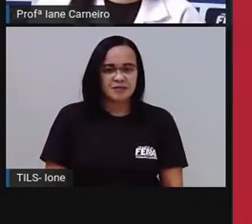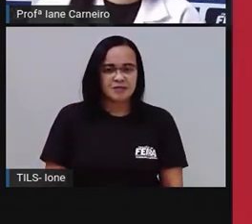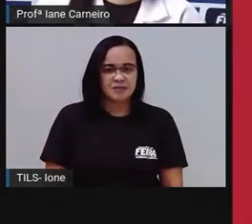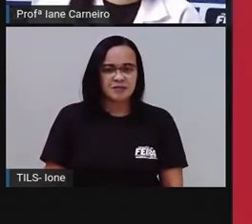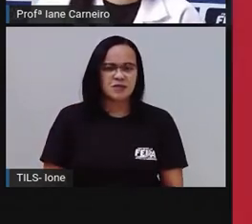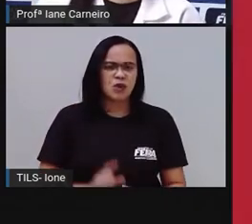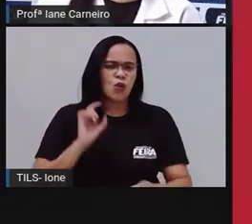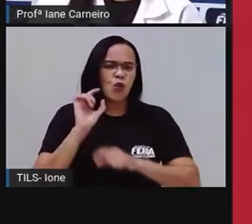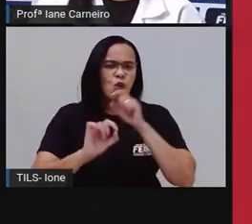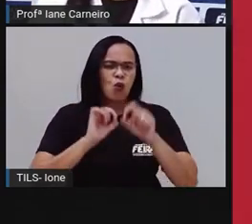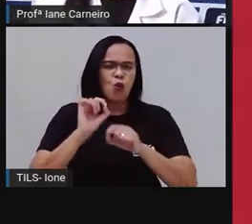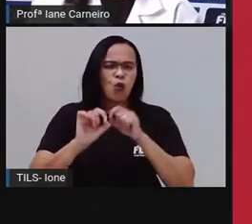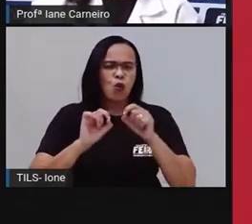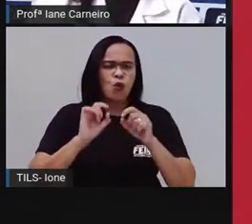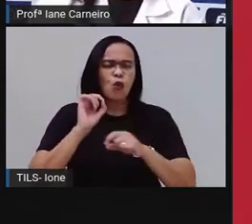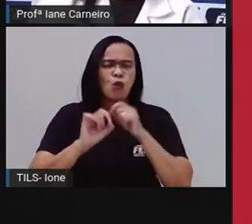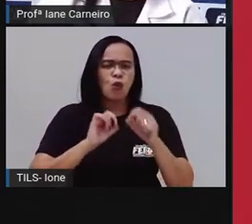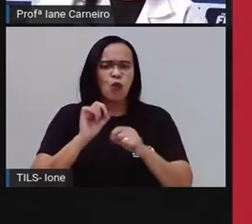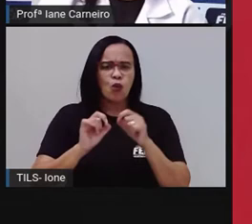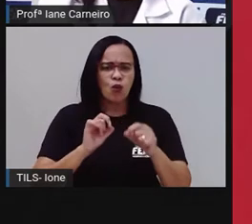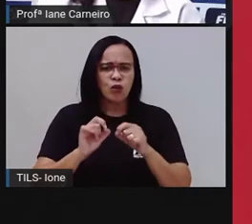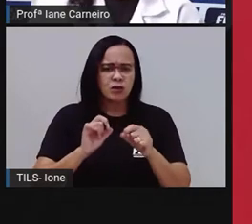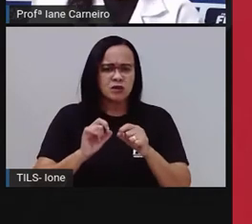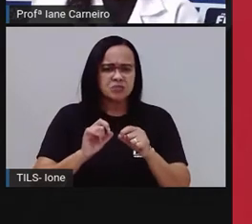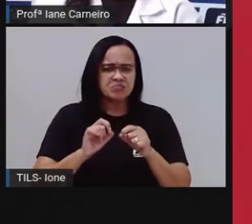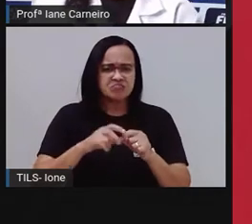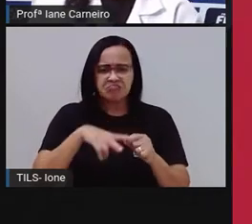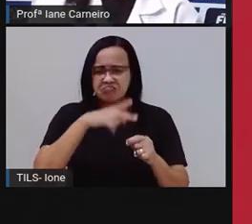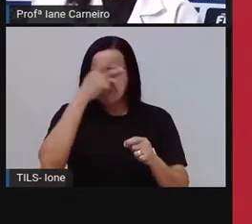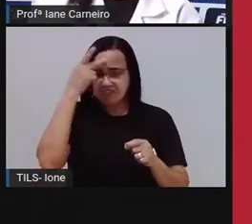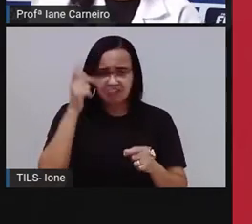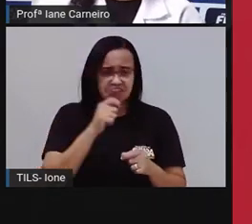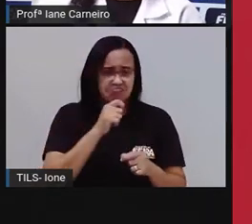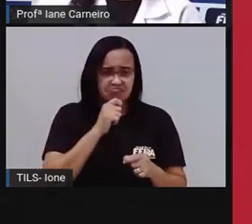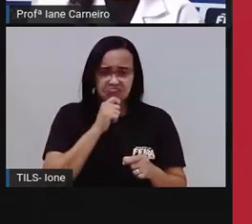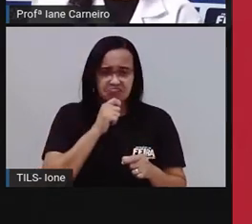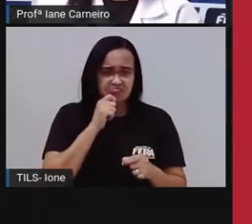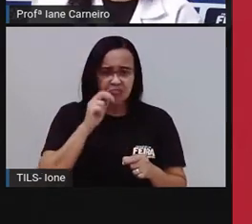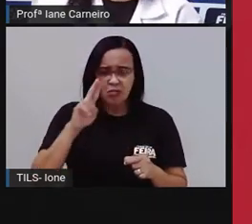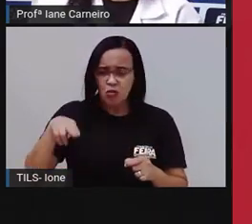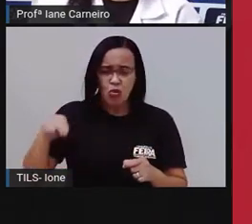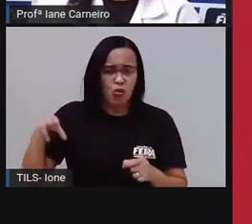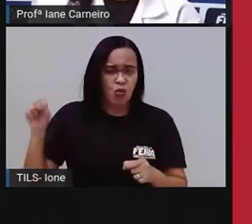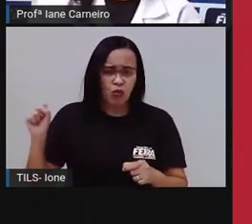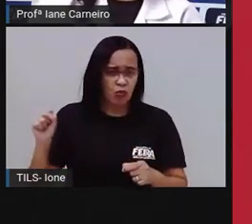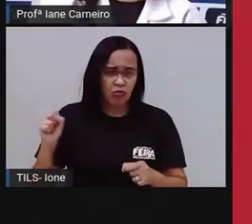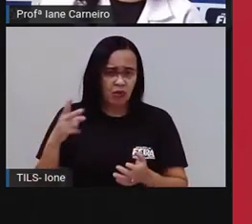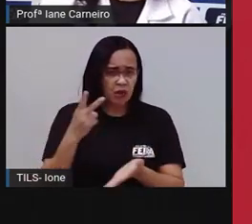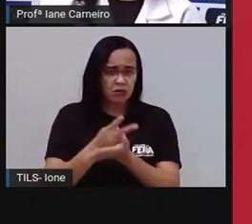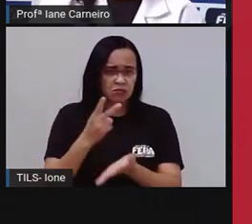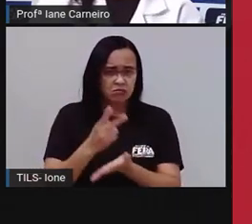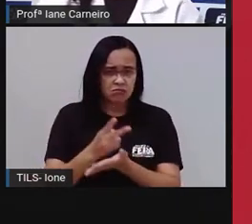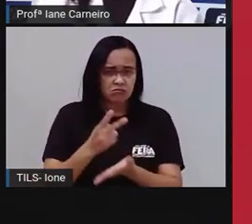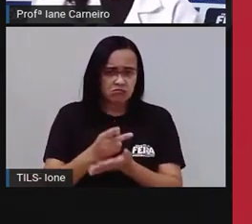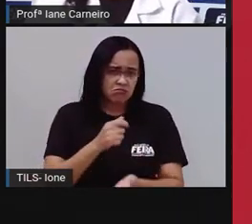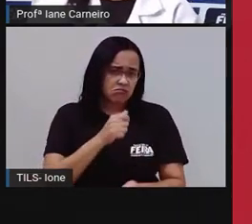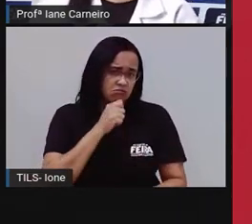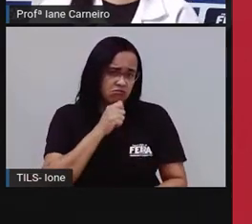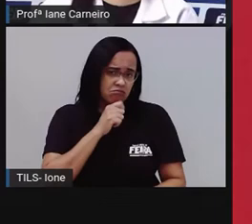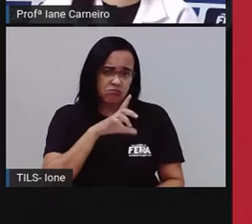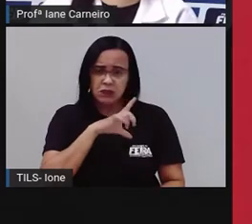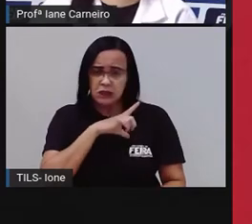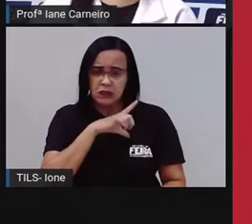O que é que nenhum tem? Nada também. Nunca tem sempre. Ninguém sempre